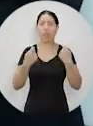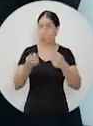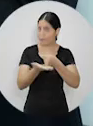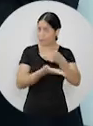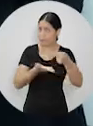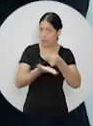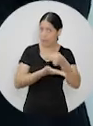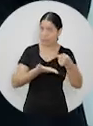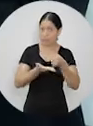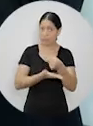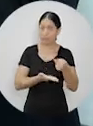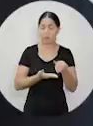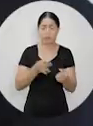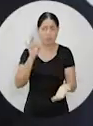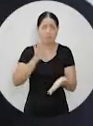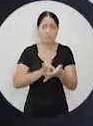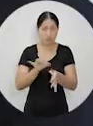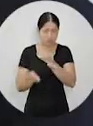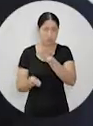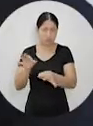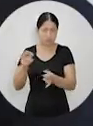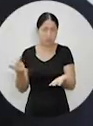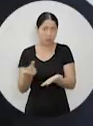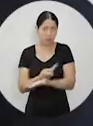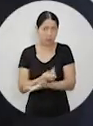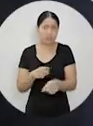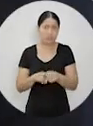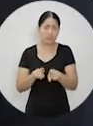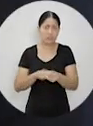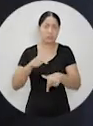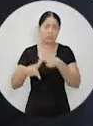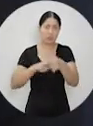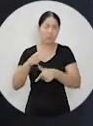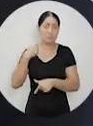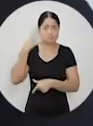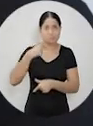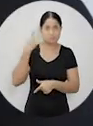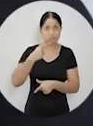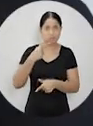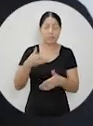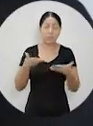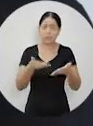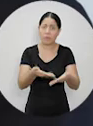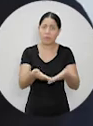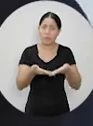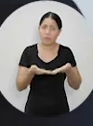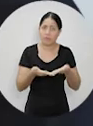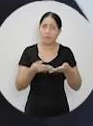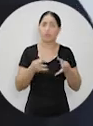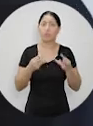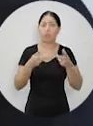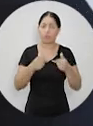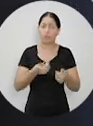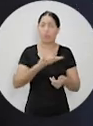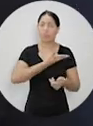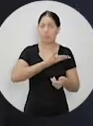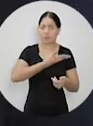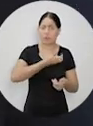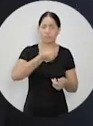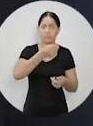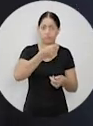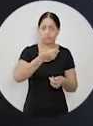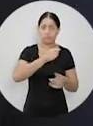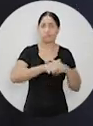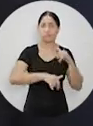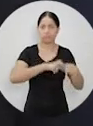acontecem é fundamental para a realização da justiça e para a atividade do advogado. Então a ideia é pedir a colaboração e o auxílio dos nossos